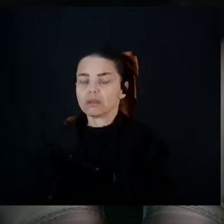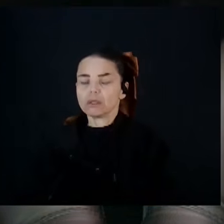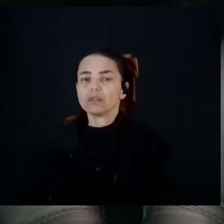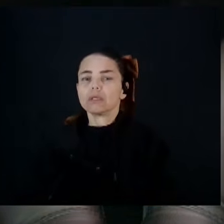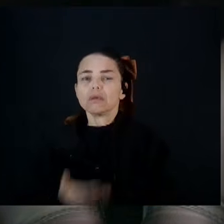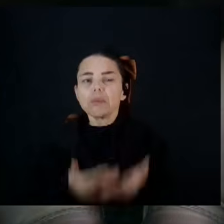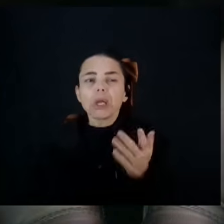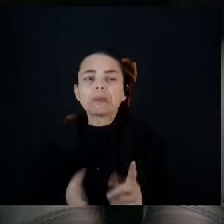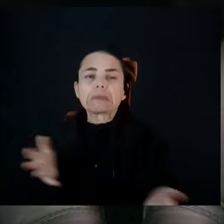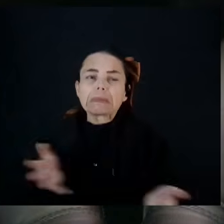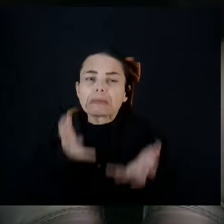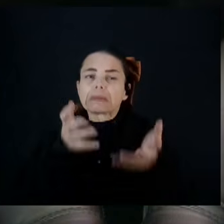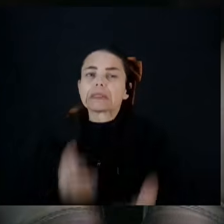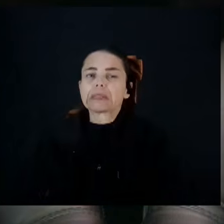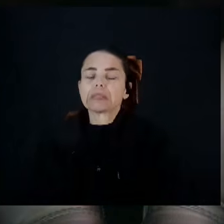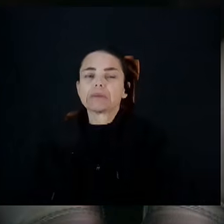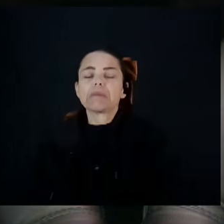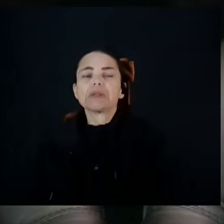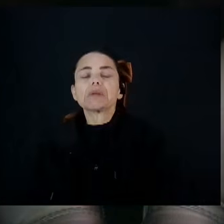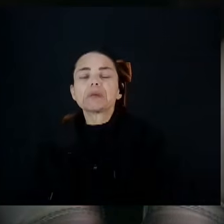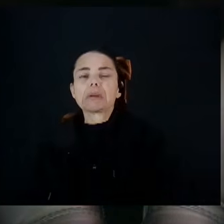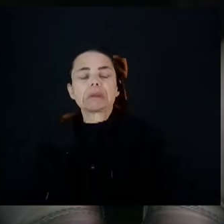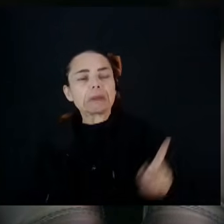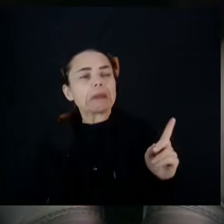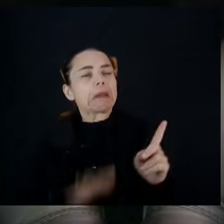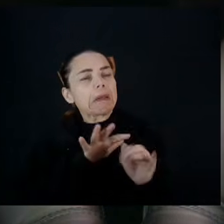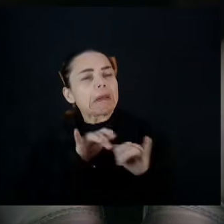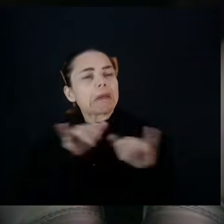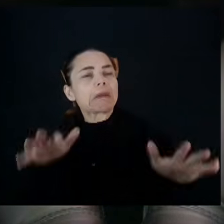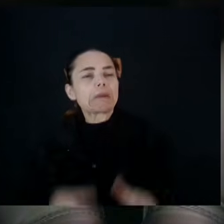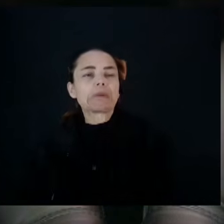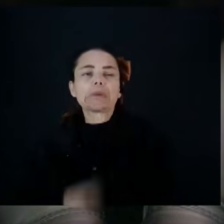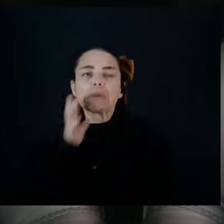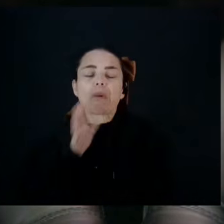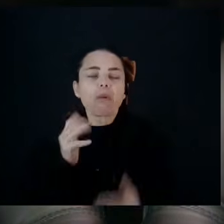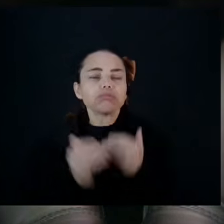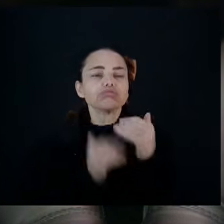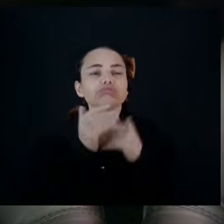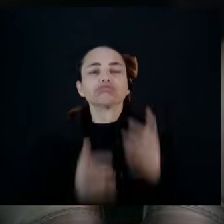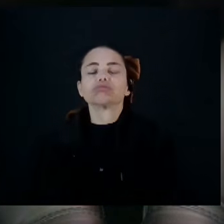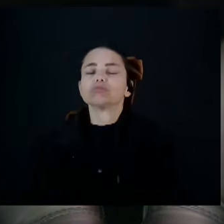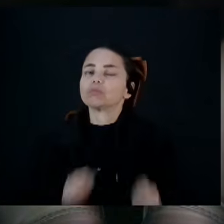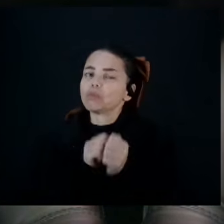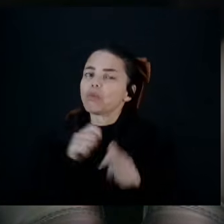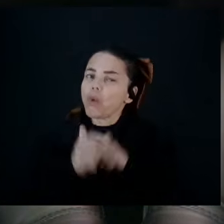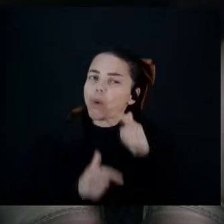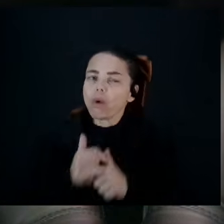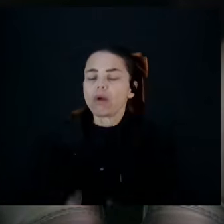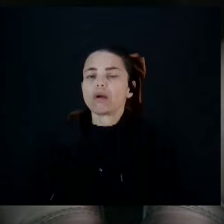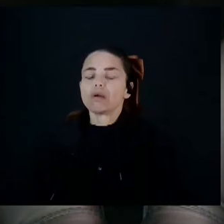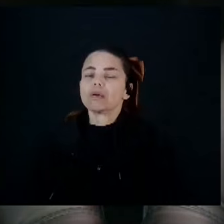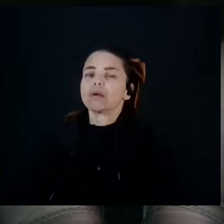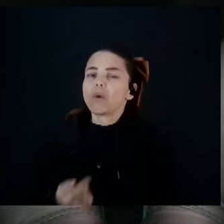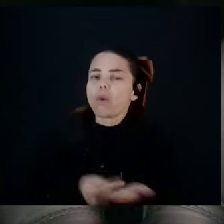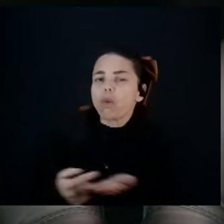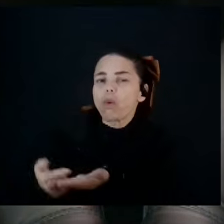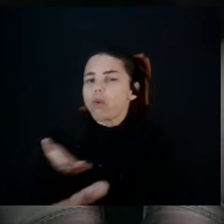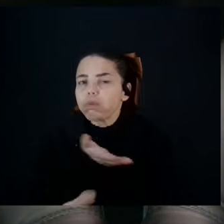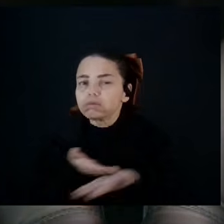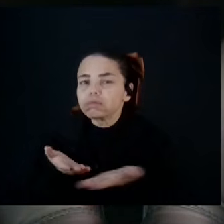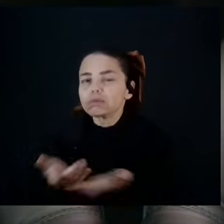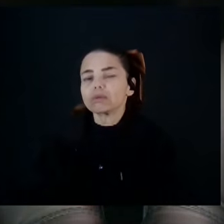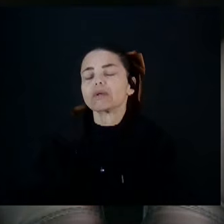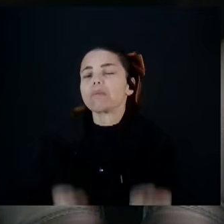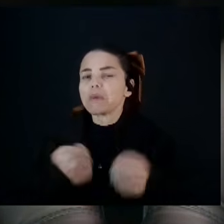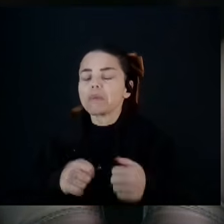Se perde motivação, né, a gente não engaja bem, a gente não trabalha junto, a gente não divide. Então, sim, talvez ela